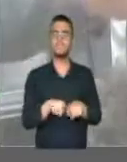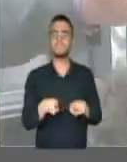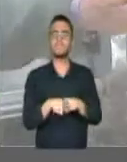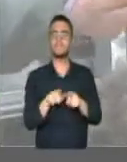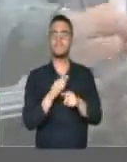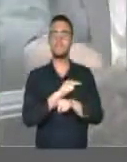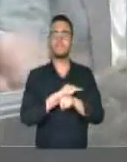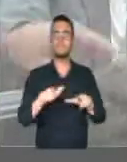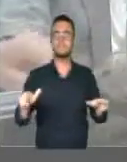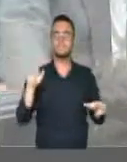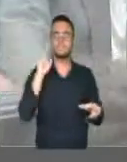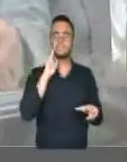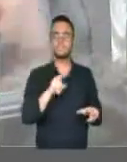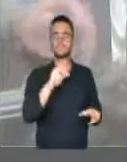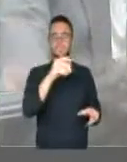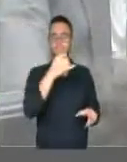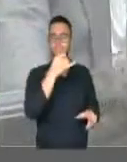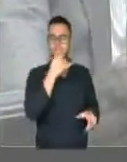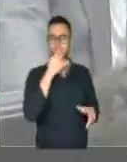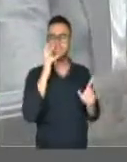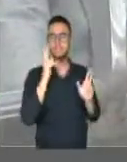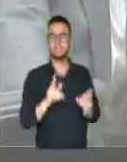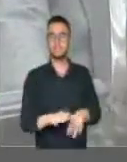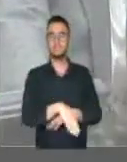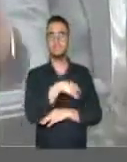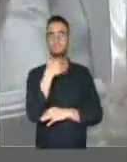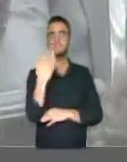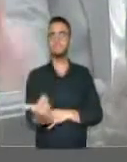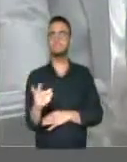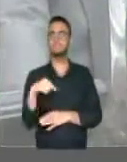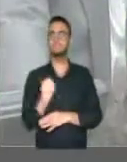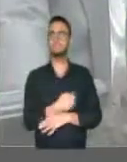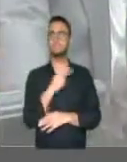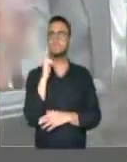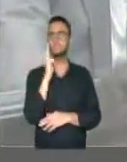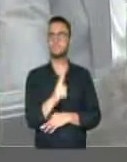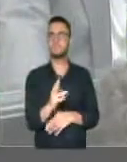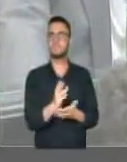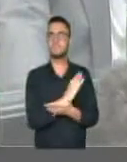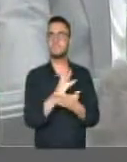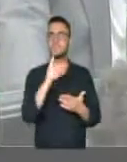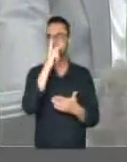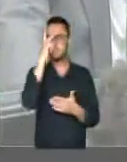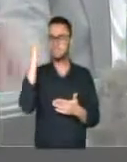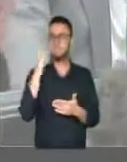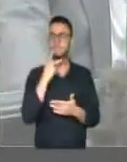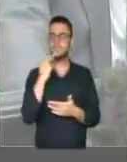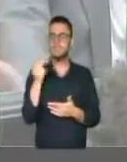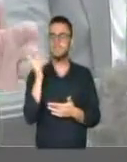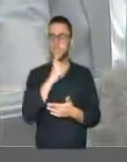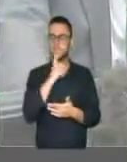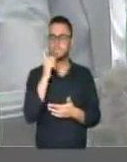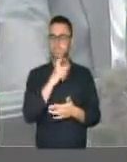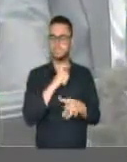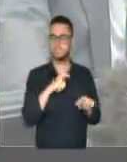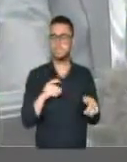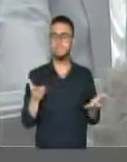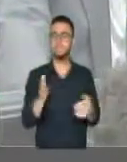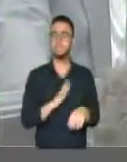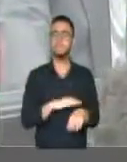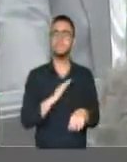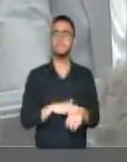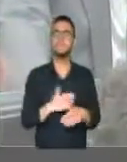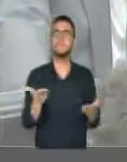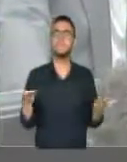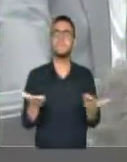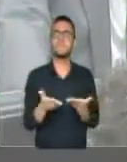de cenas deploráveis que vimos aqui no decorrer do dia, de falas rebaixadas e mentirosas, é um momento